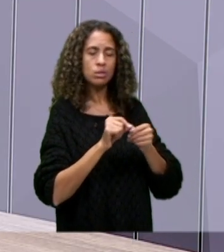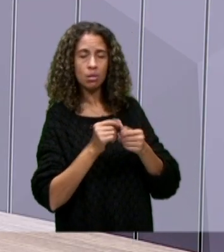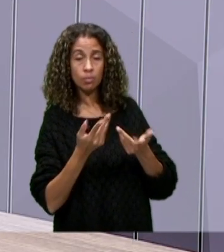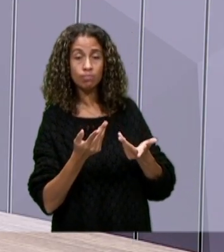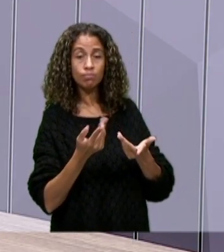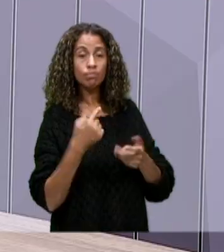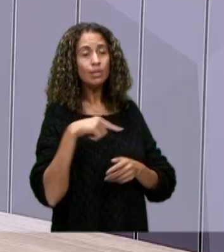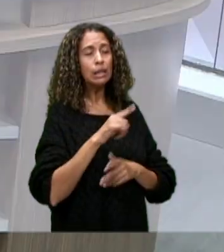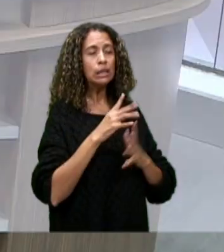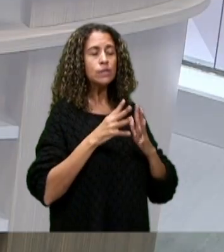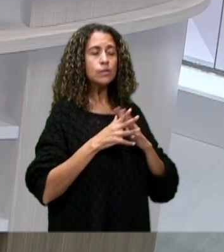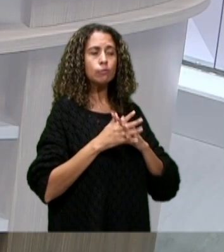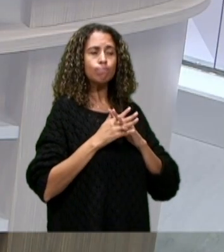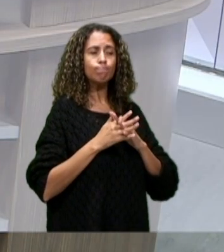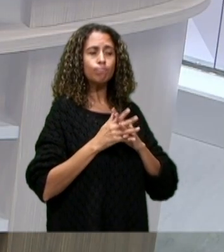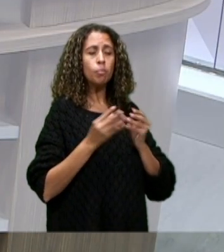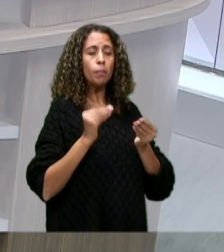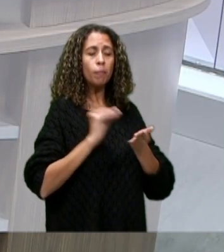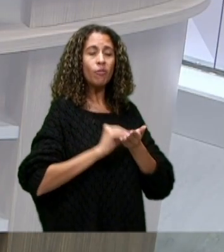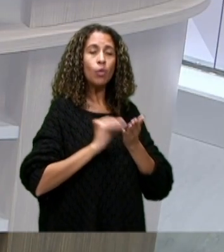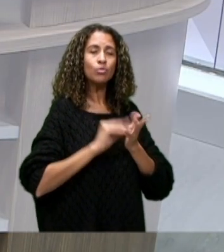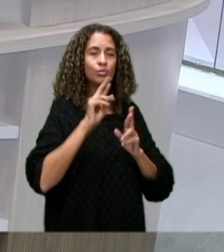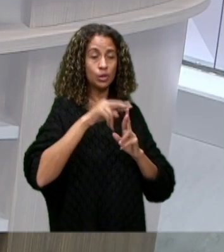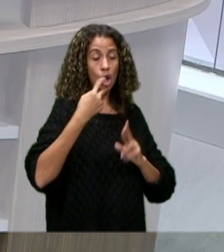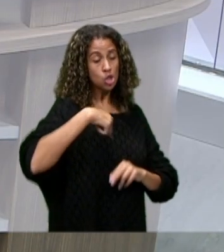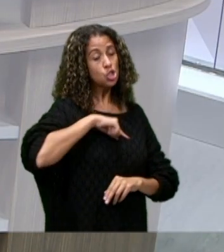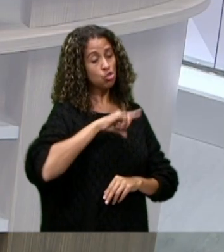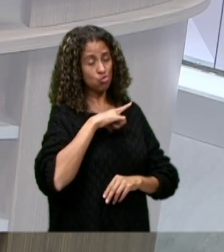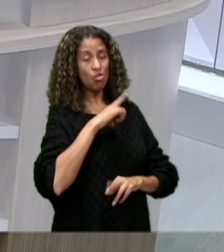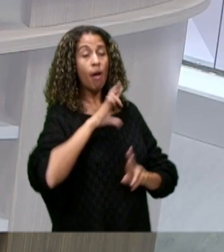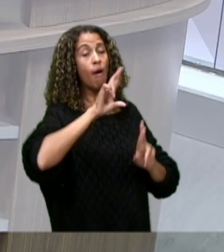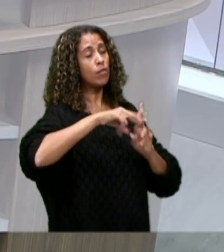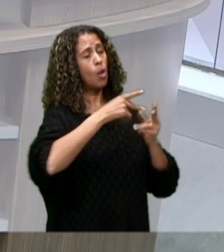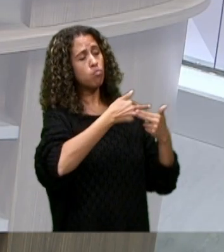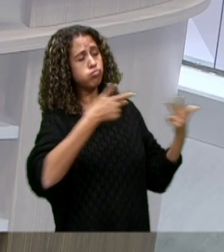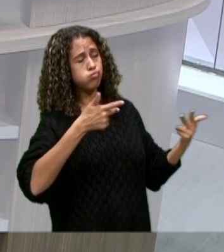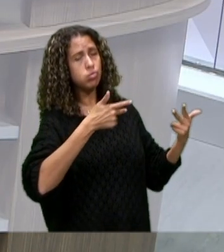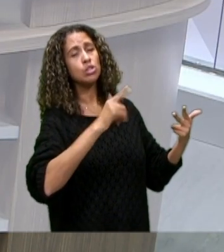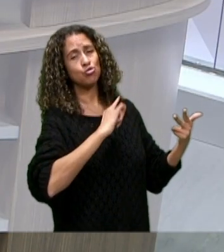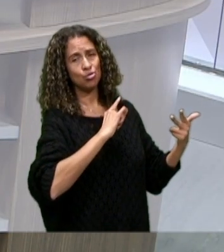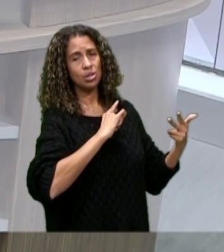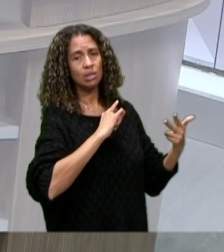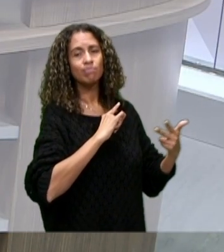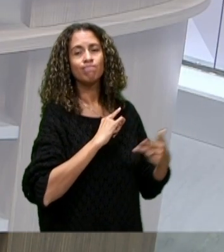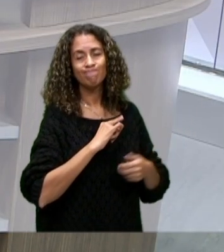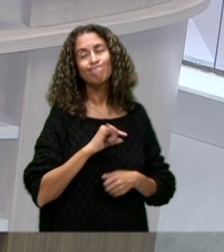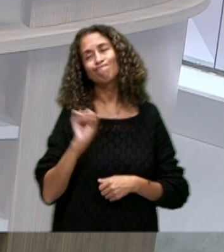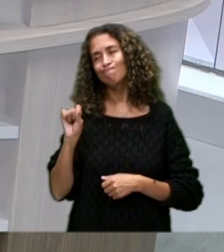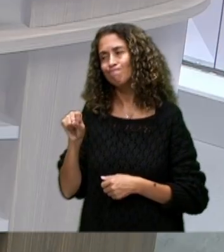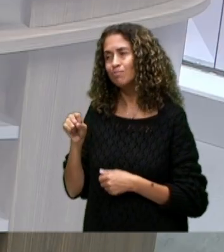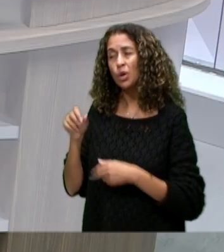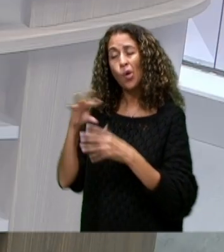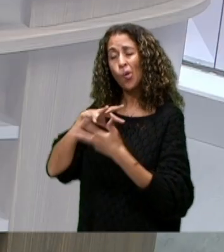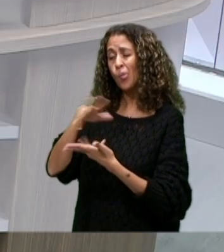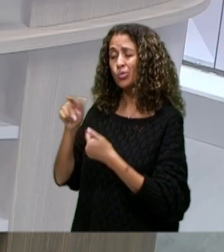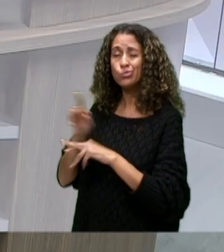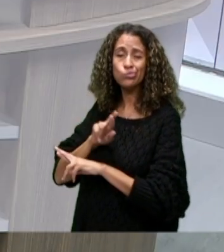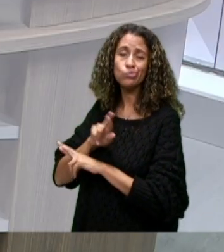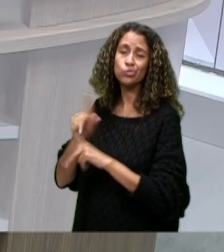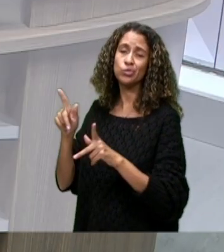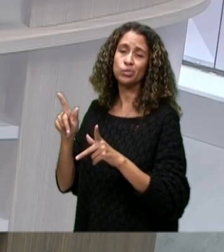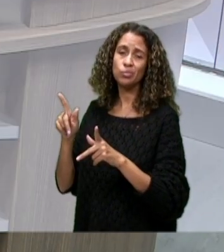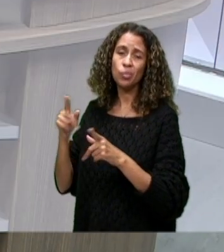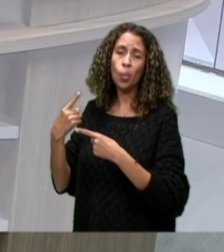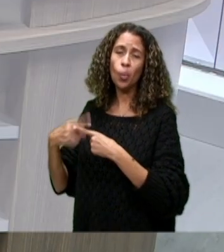eles ficam com pouca referência, né? Sim. Nós tínhamos mais referência. Claro. A gente achava que ia ter um mundo totalmente diferente, né? A